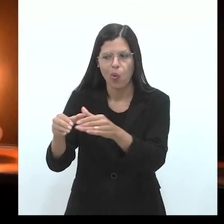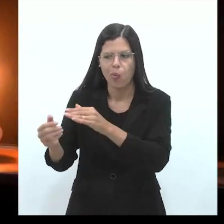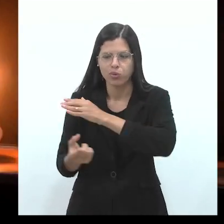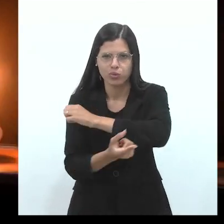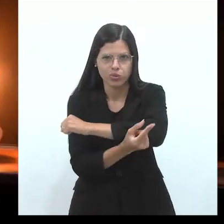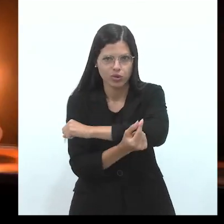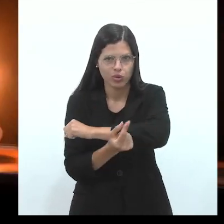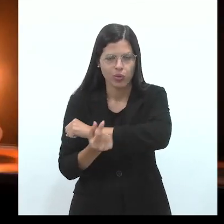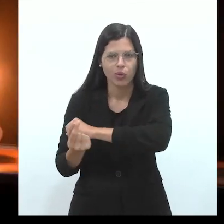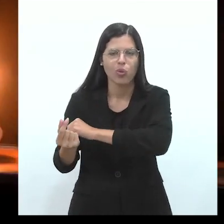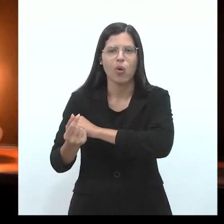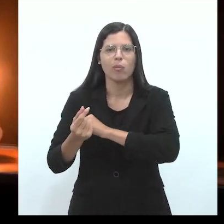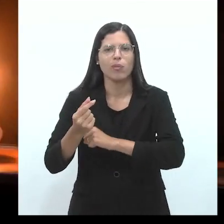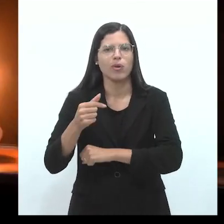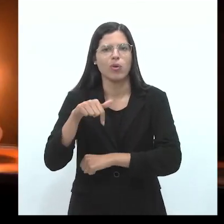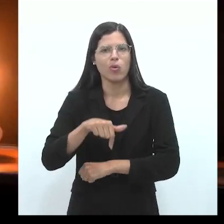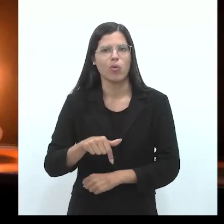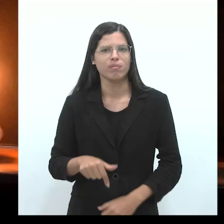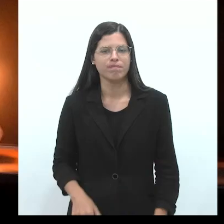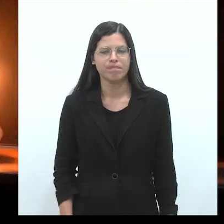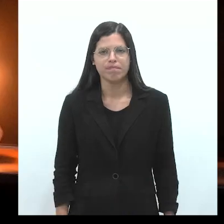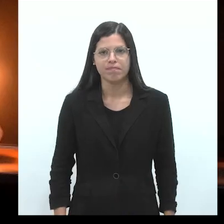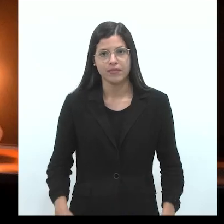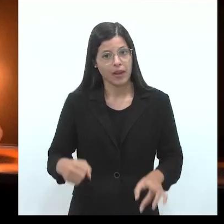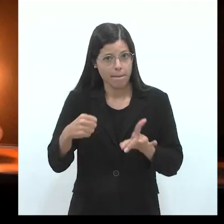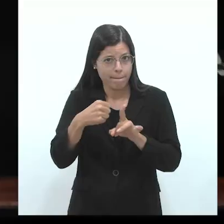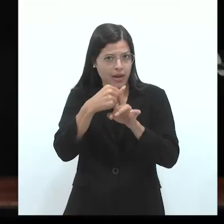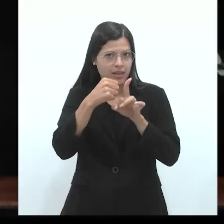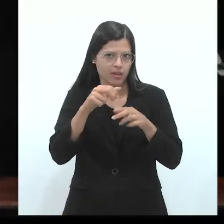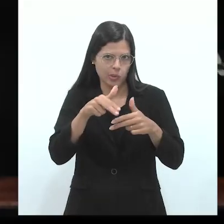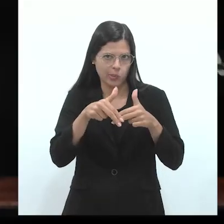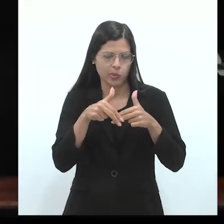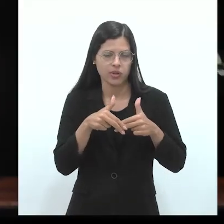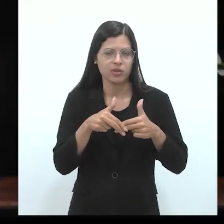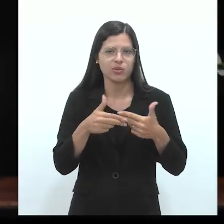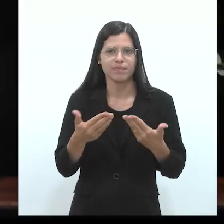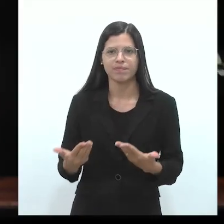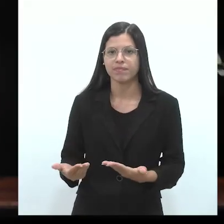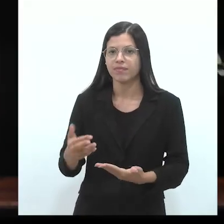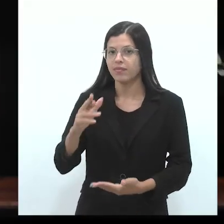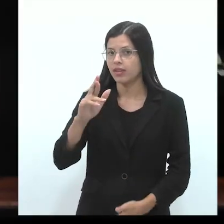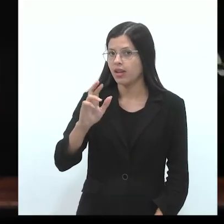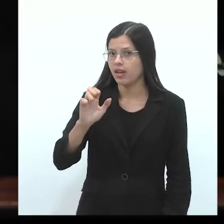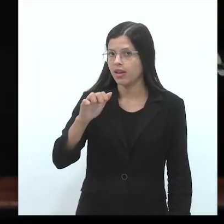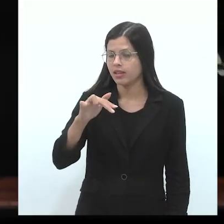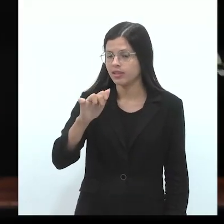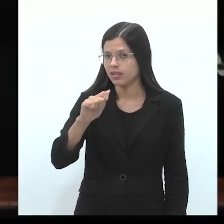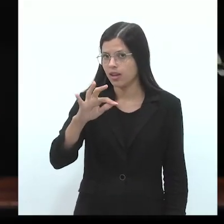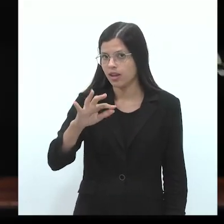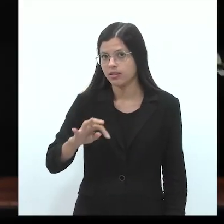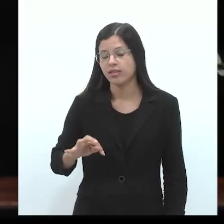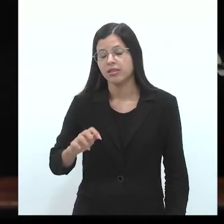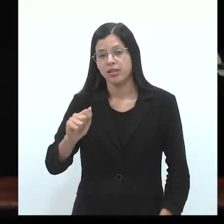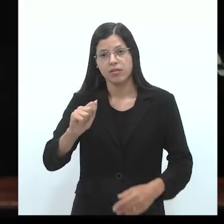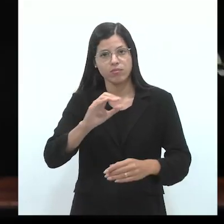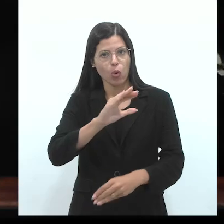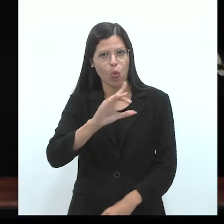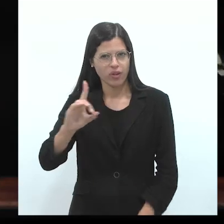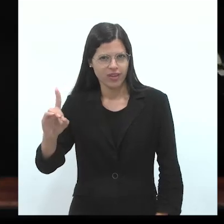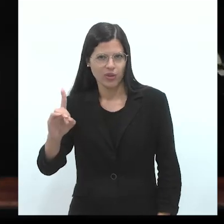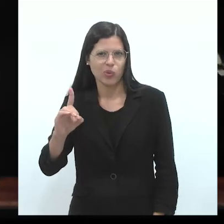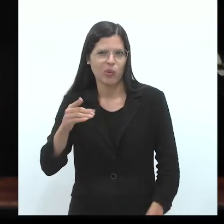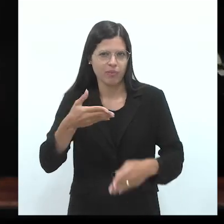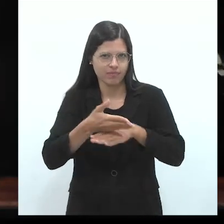população brasileira, que é mais afetada durante esses eventos. Renata, você participou, né, coordenou aí essa pesquisa junto com o Jacinto. Como